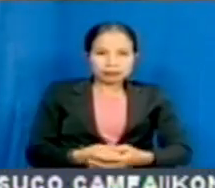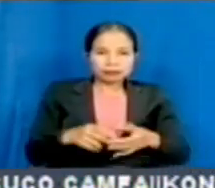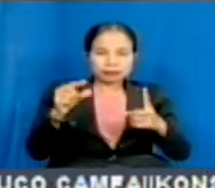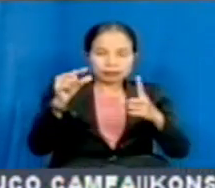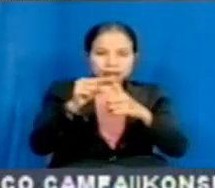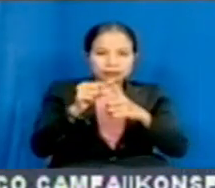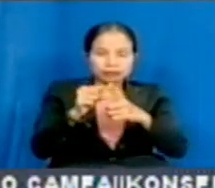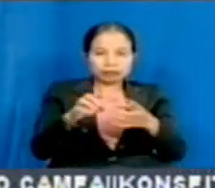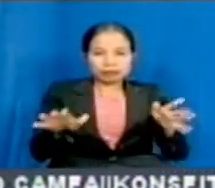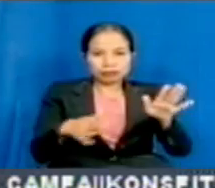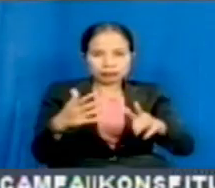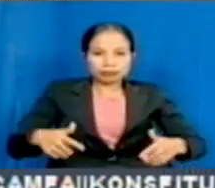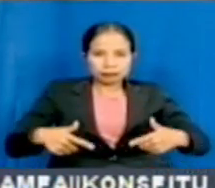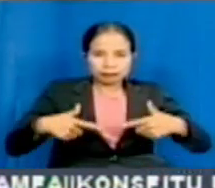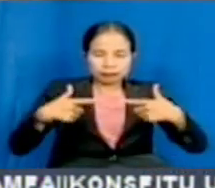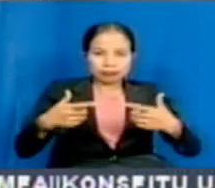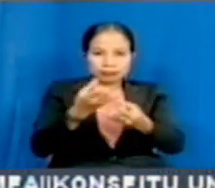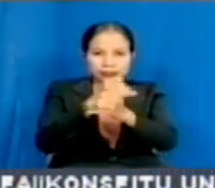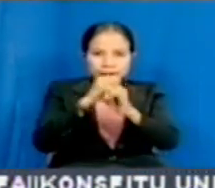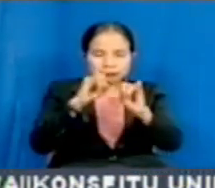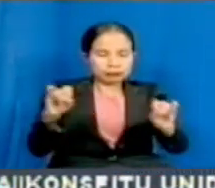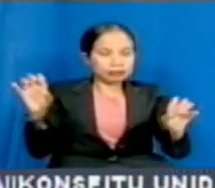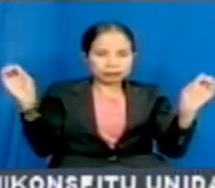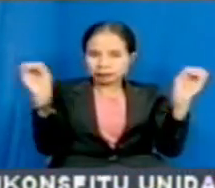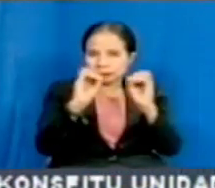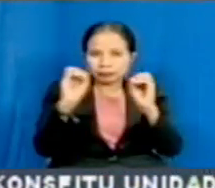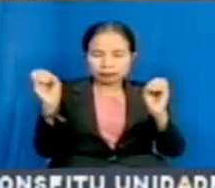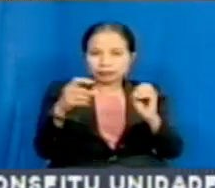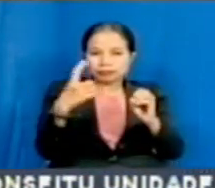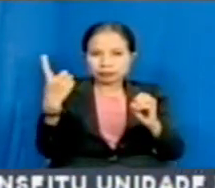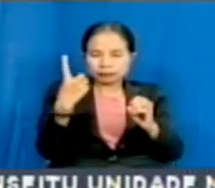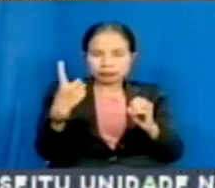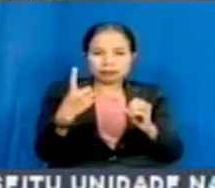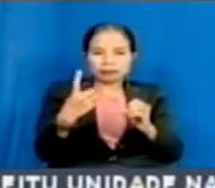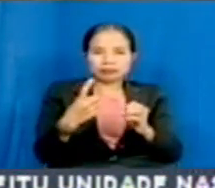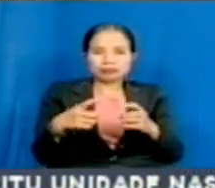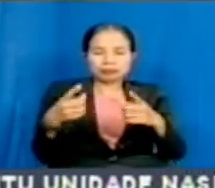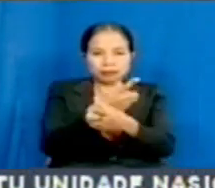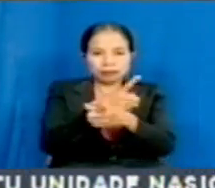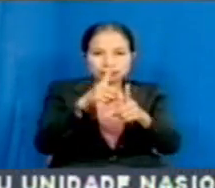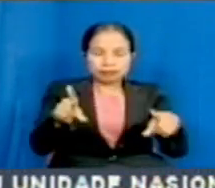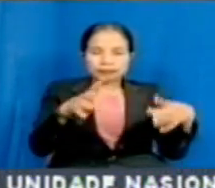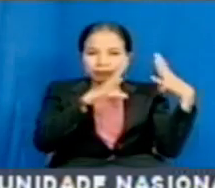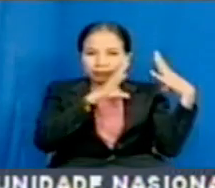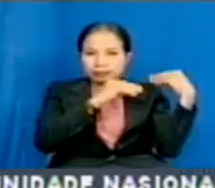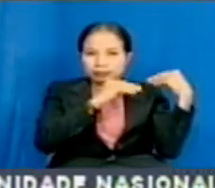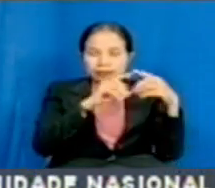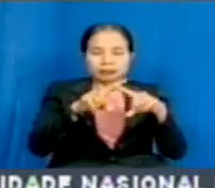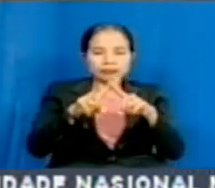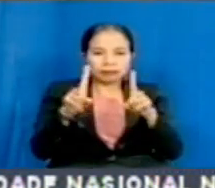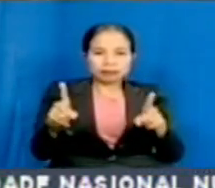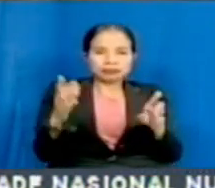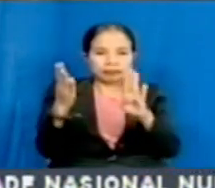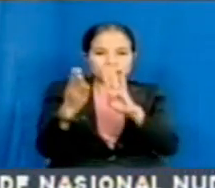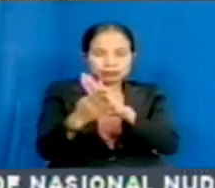Matica Moris Ukun Rasikan, Laos sai de discurso retórica ba liberdade de expressão. Mas bem, sai